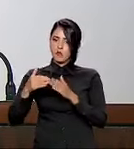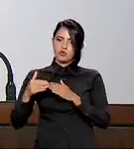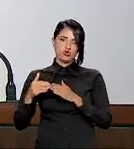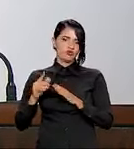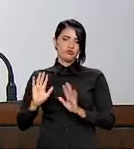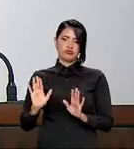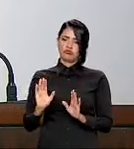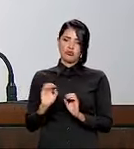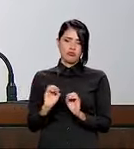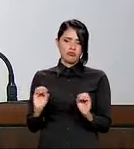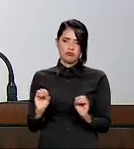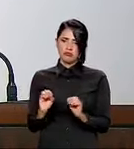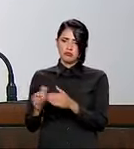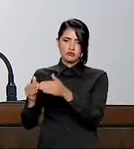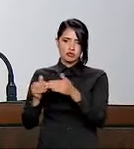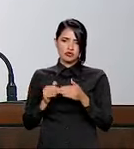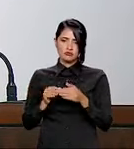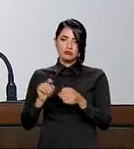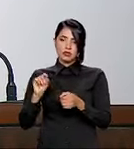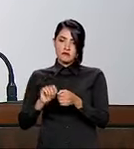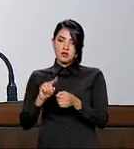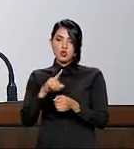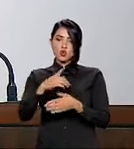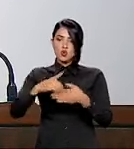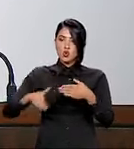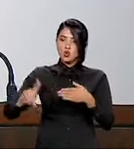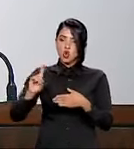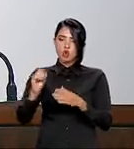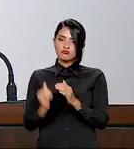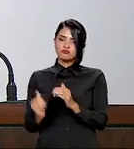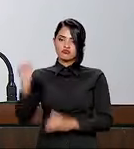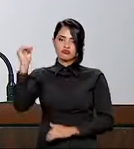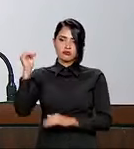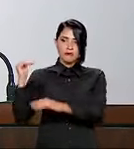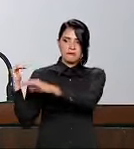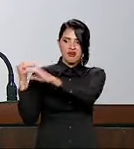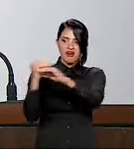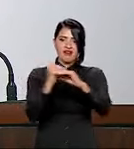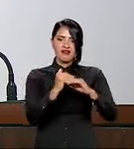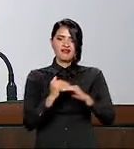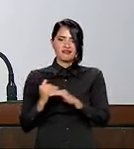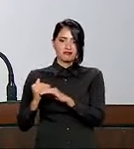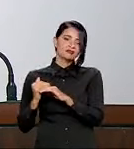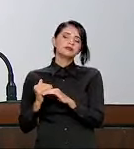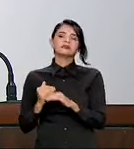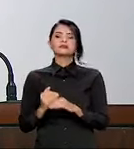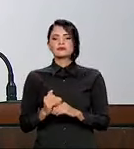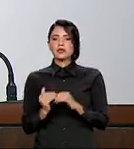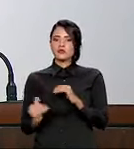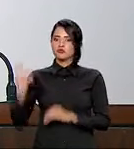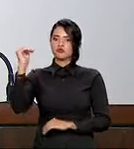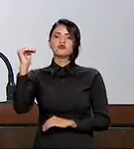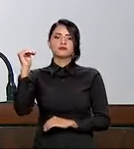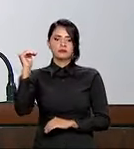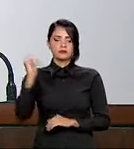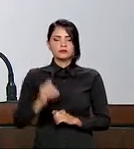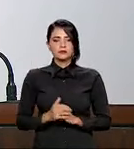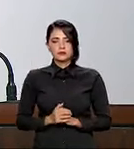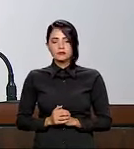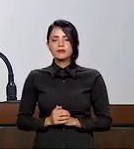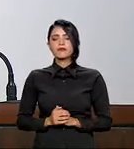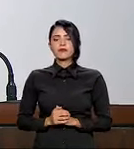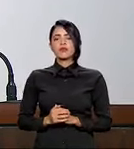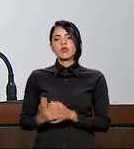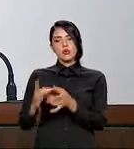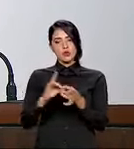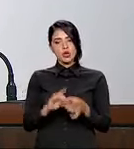ninguém e fez com que o dólar passasse a ser a paridade. A União Europeia